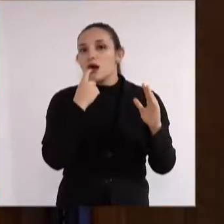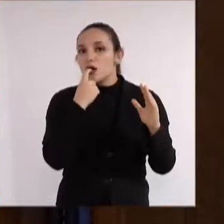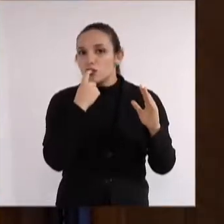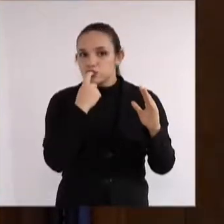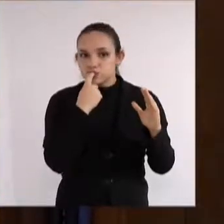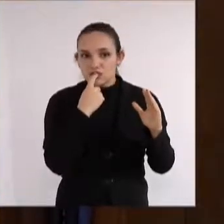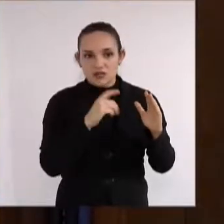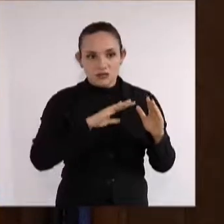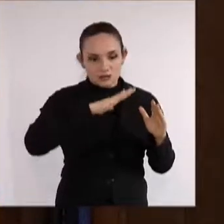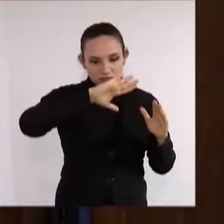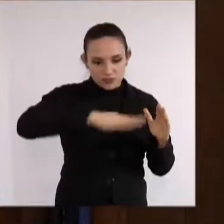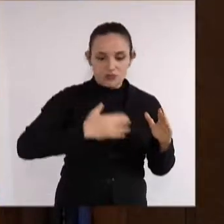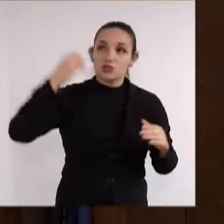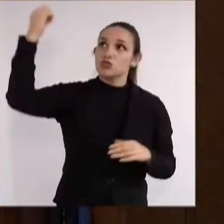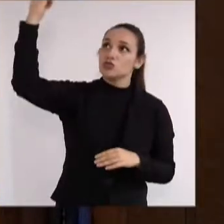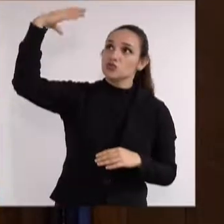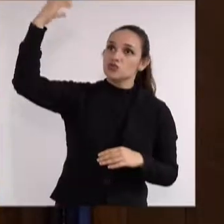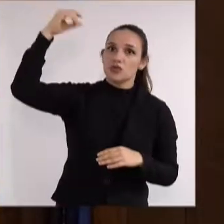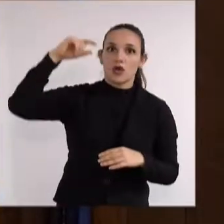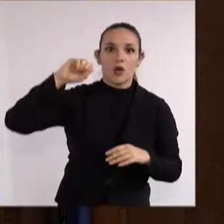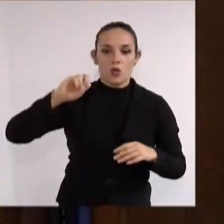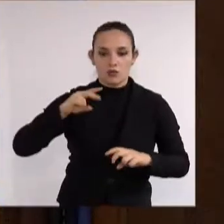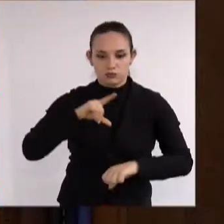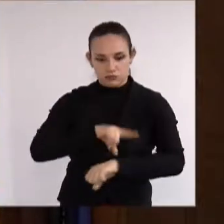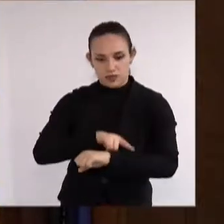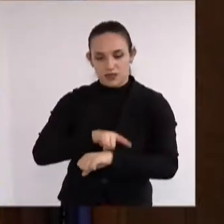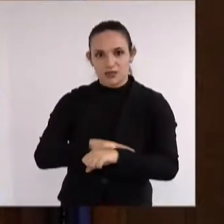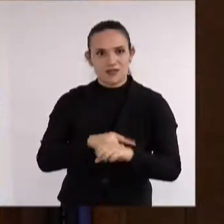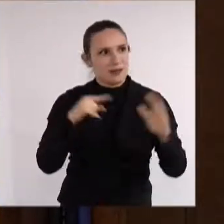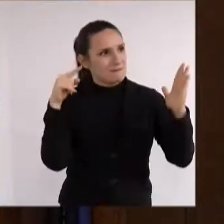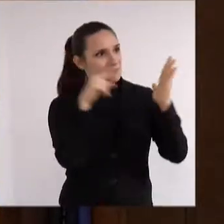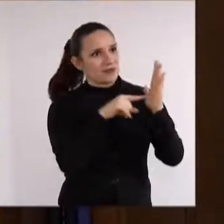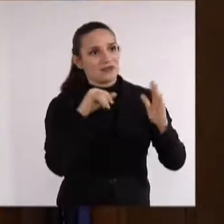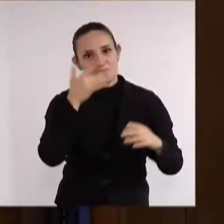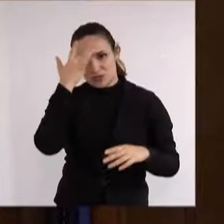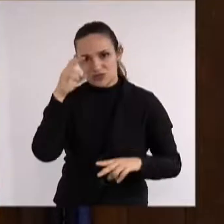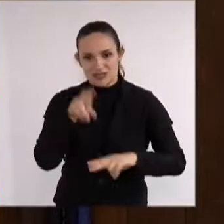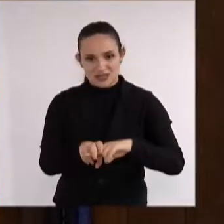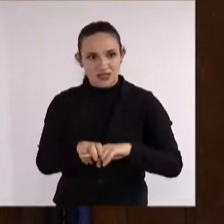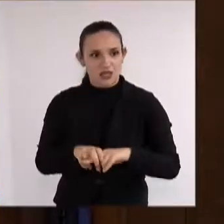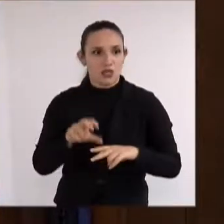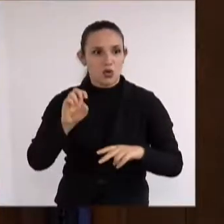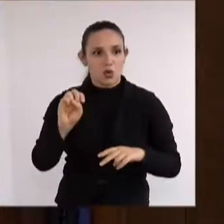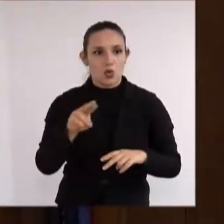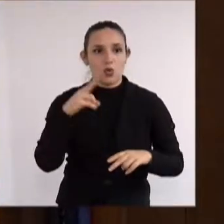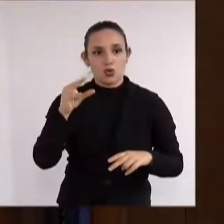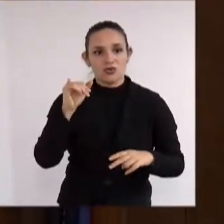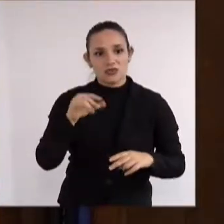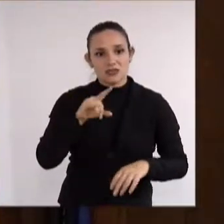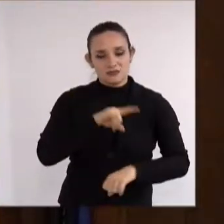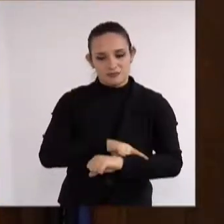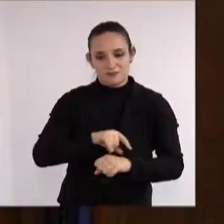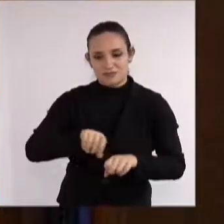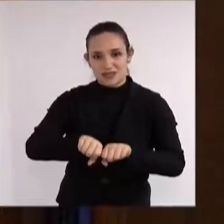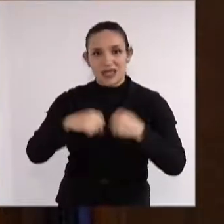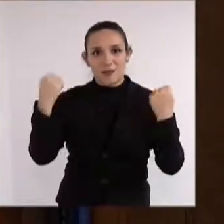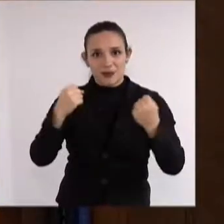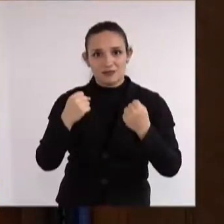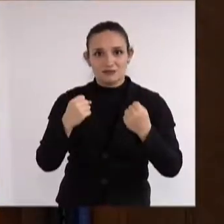na banheira para acionamento por uma pessoa sentada ou em caso de queda nos sanitários, banheiros e vestiários